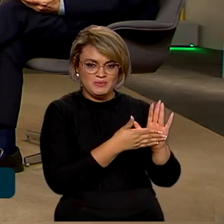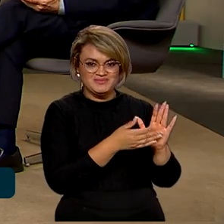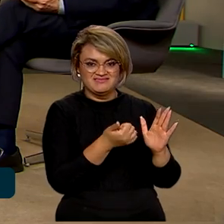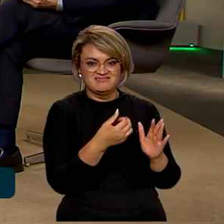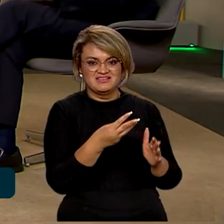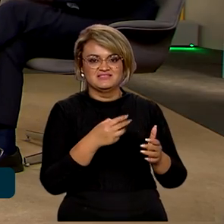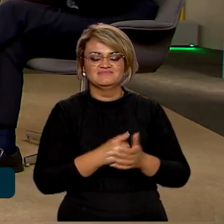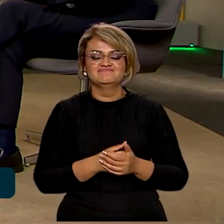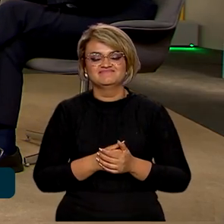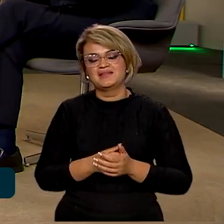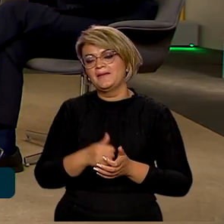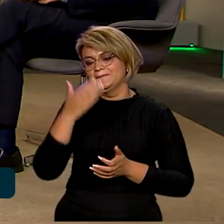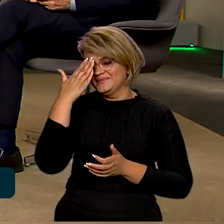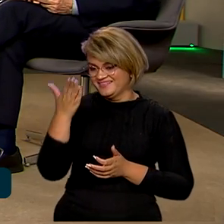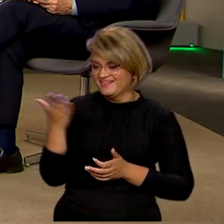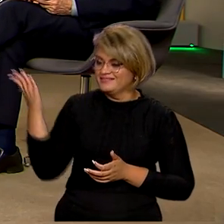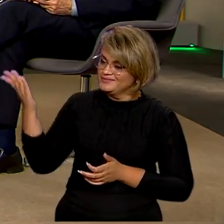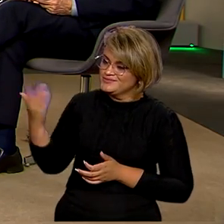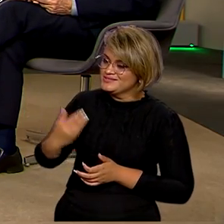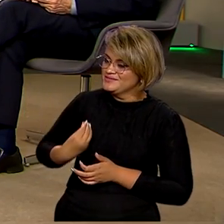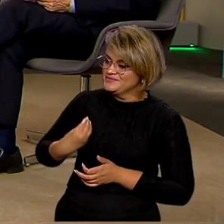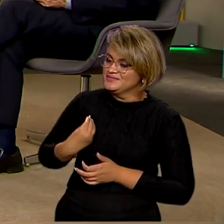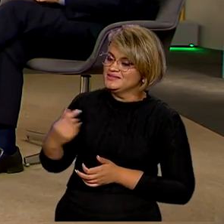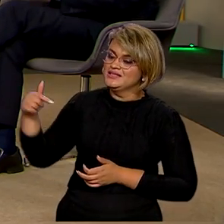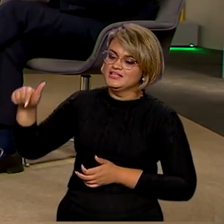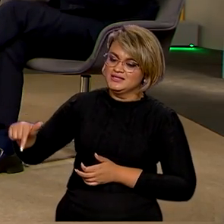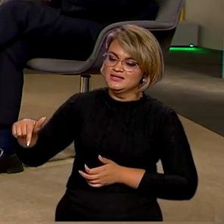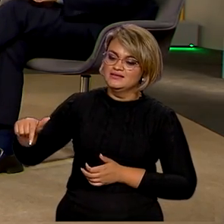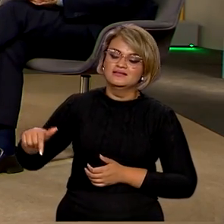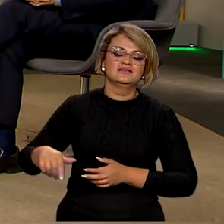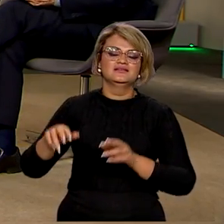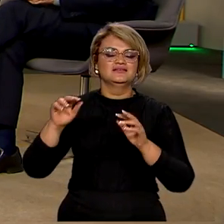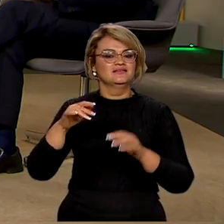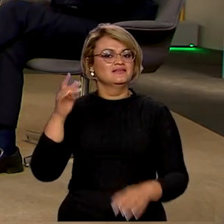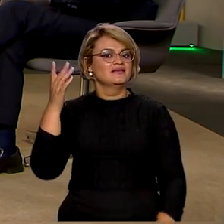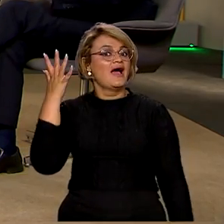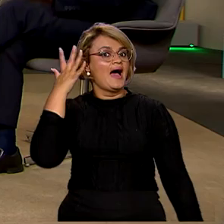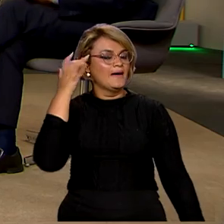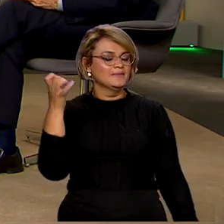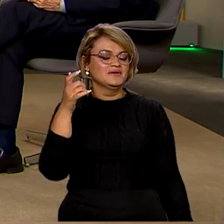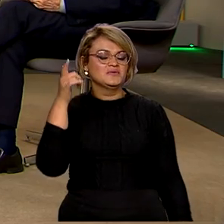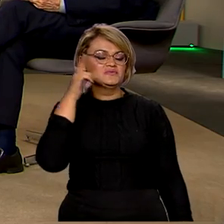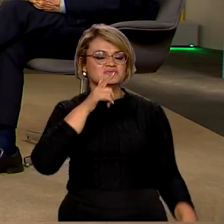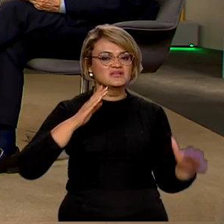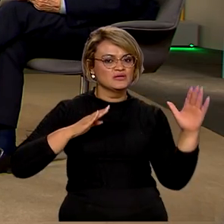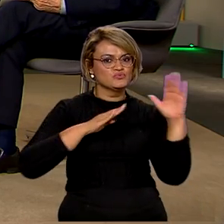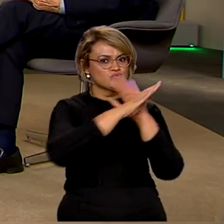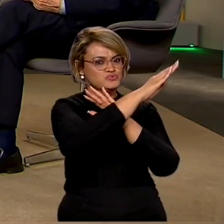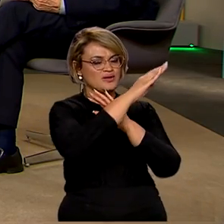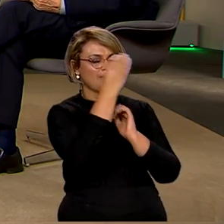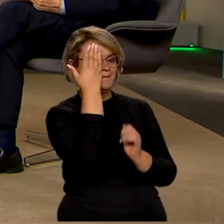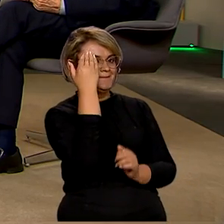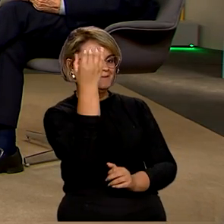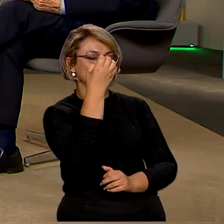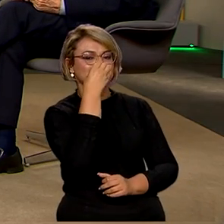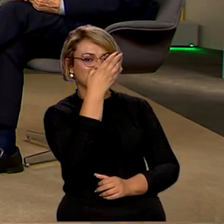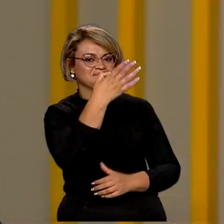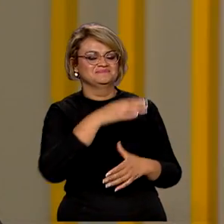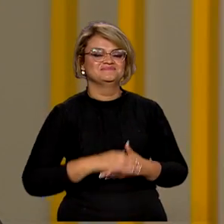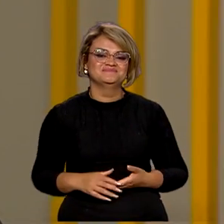Maria Fernanda Coelho, muito obrigado pela sua presença aqui no Brasil em Dia e que seja um sucesso aí a finalização da Marcha das